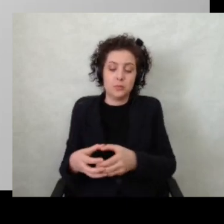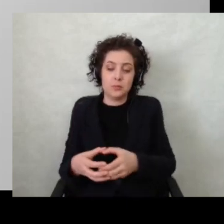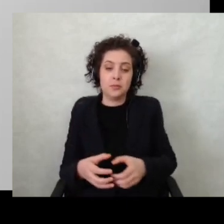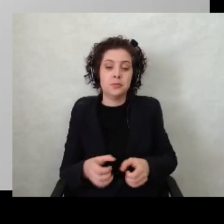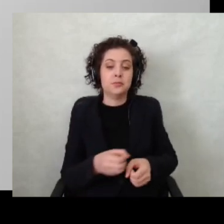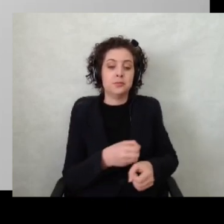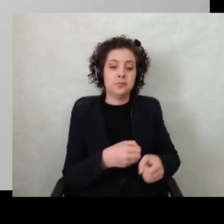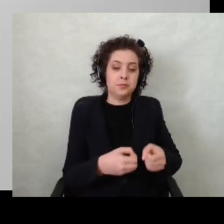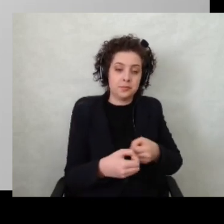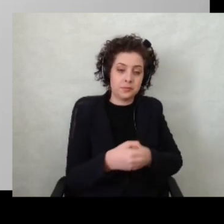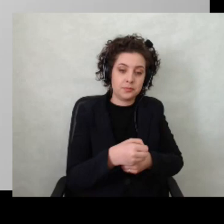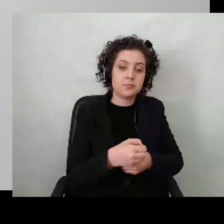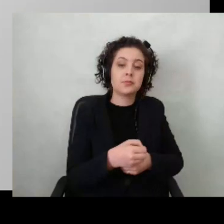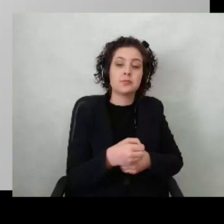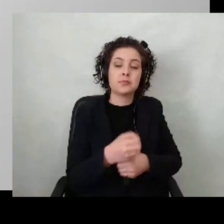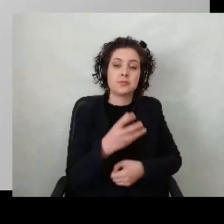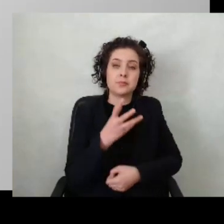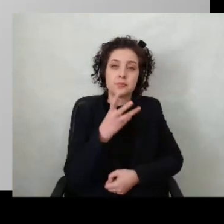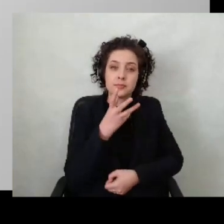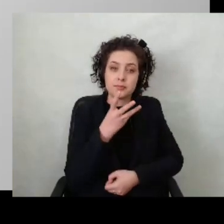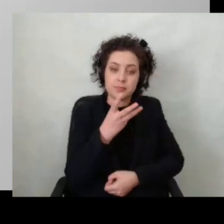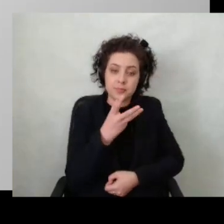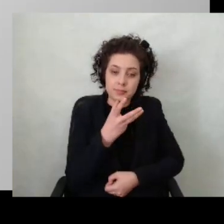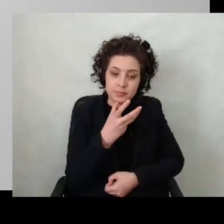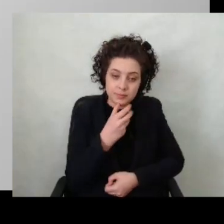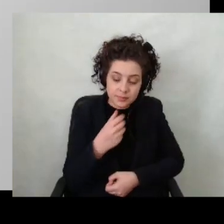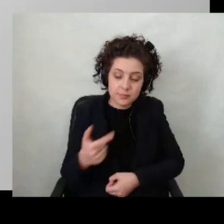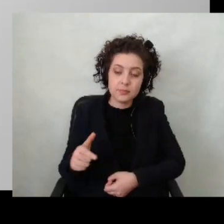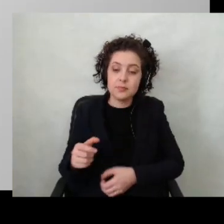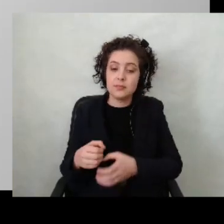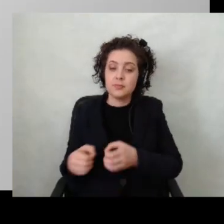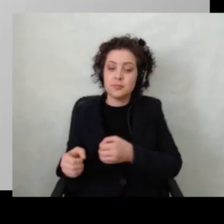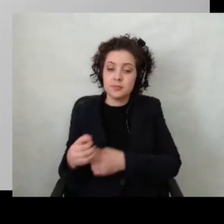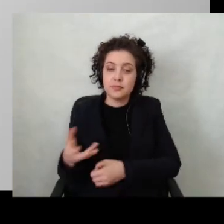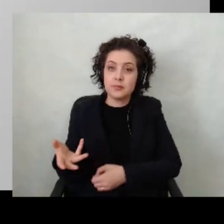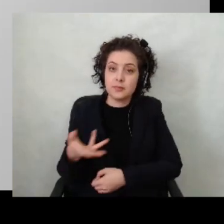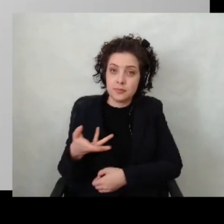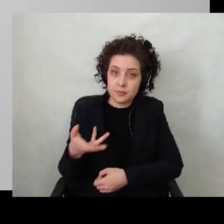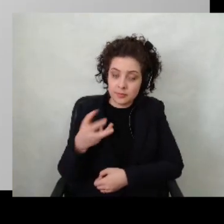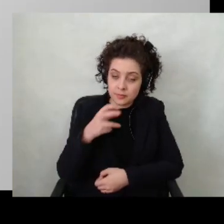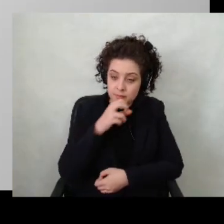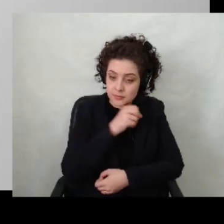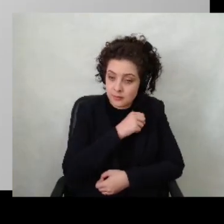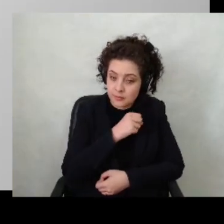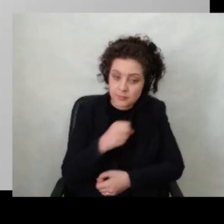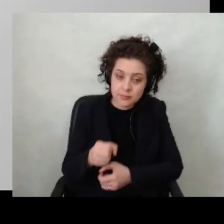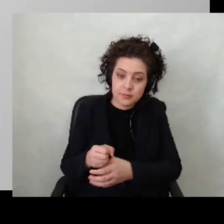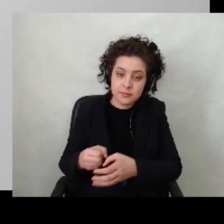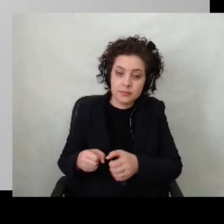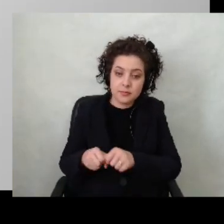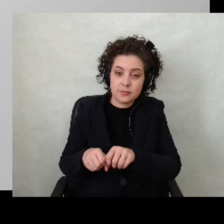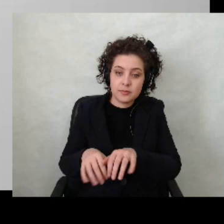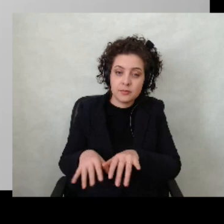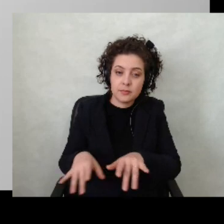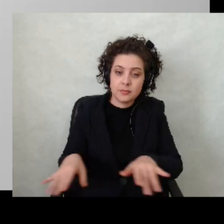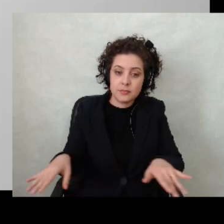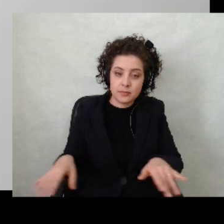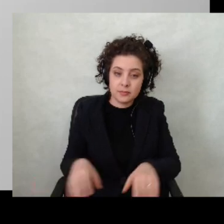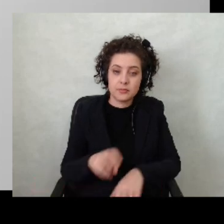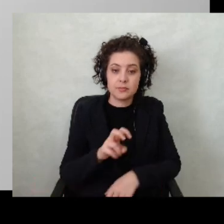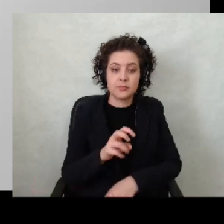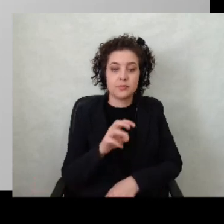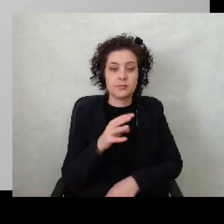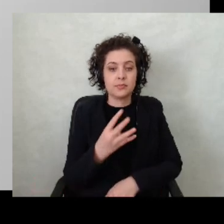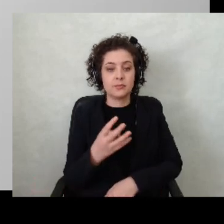cinética mais lenta e as células com uma cinética mais rápida. Então, as células, as 549Bs, que